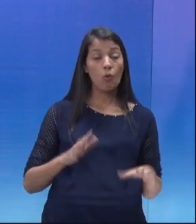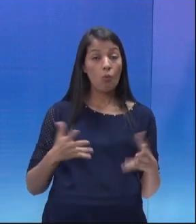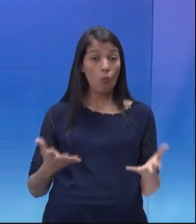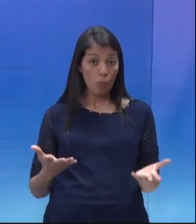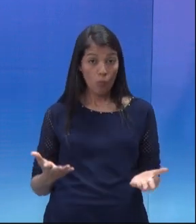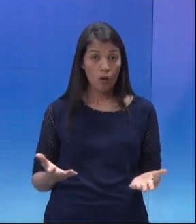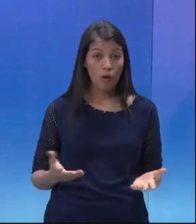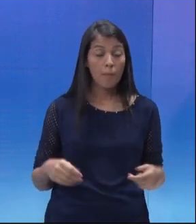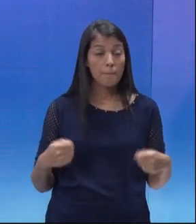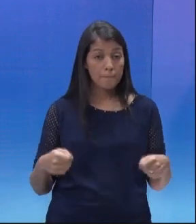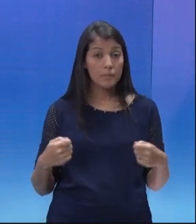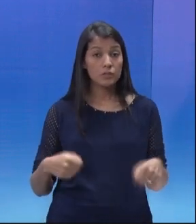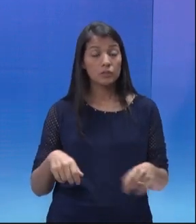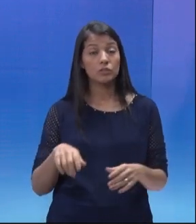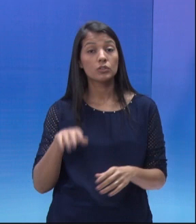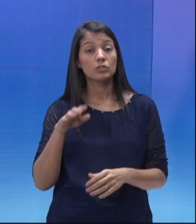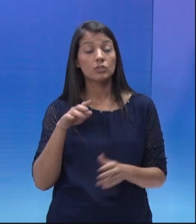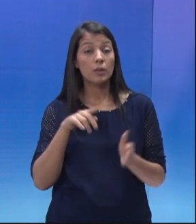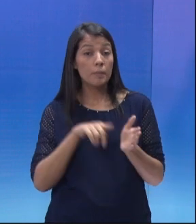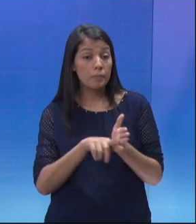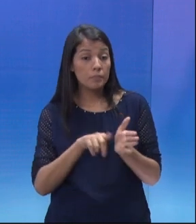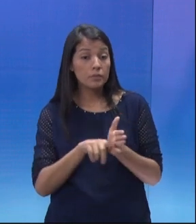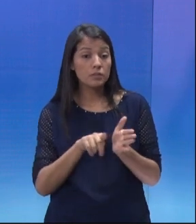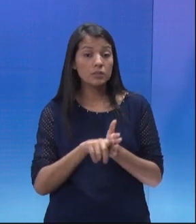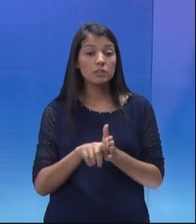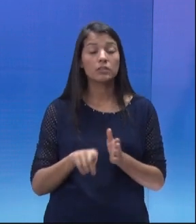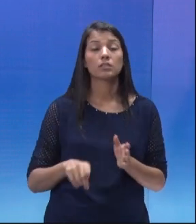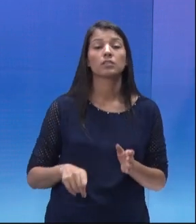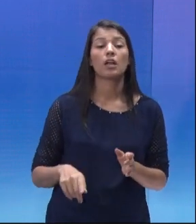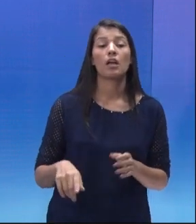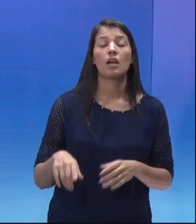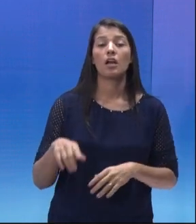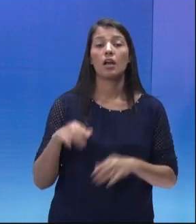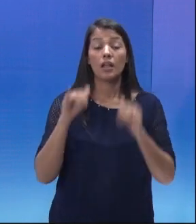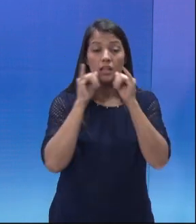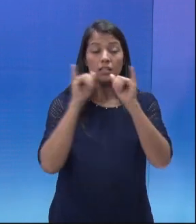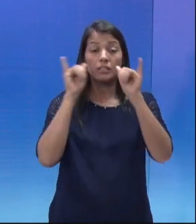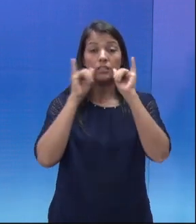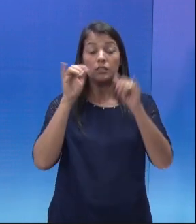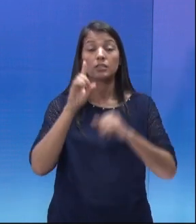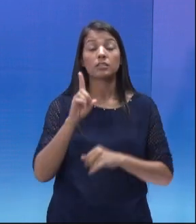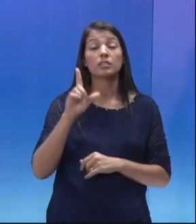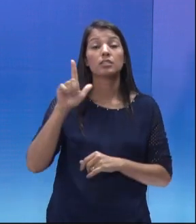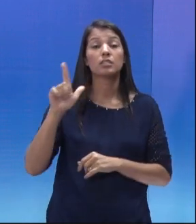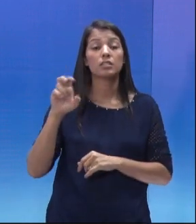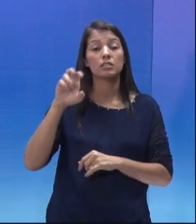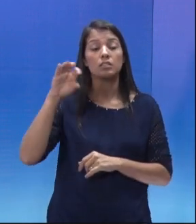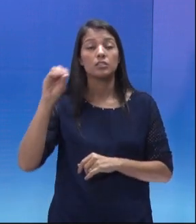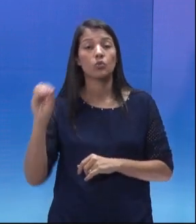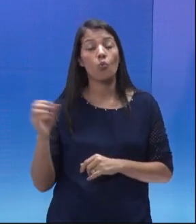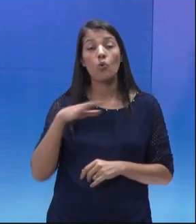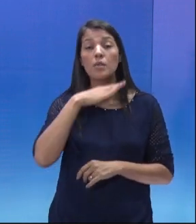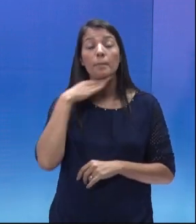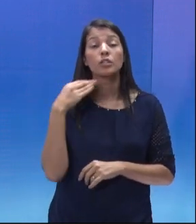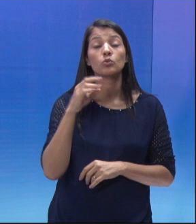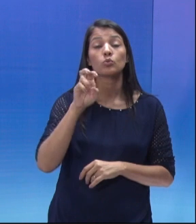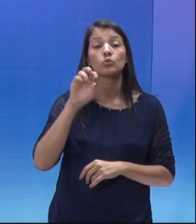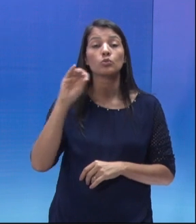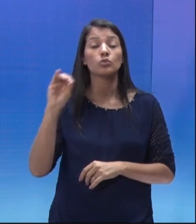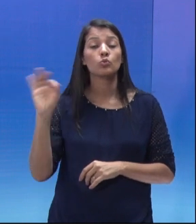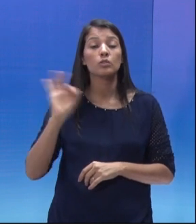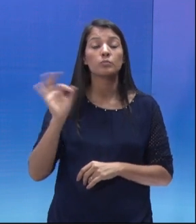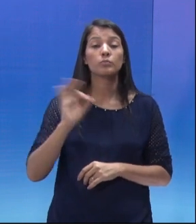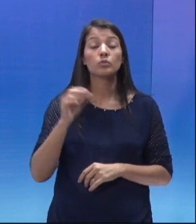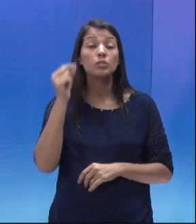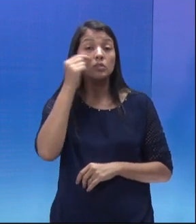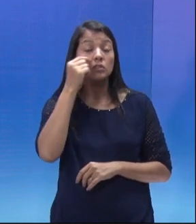aí? Que o DL50 mata 50% dos ratos, como os nossos grupos são de 20 ratos, se matou 50%,